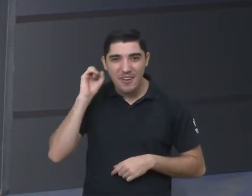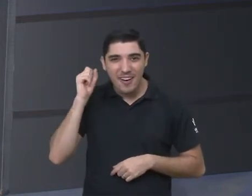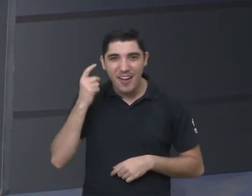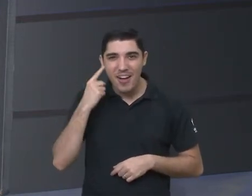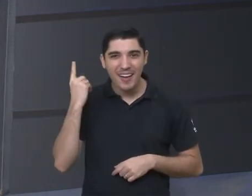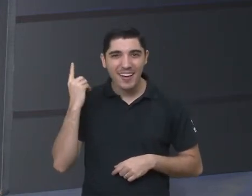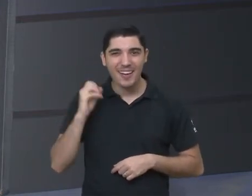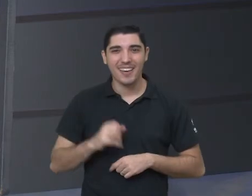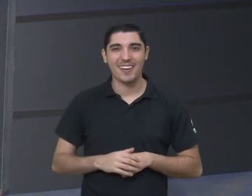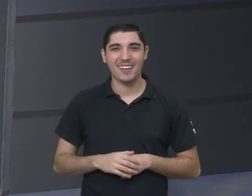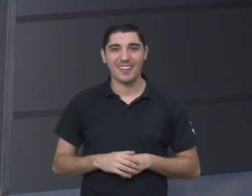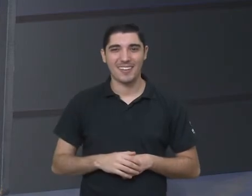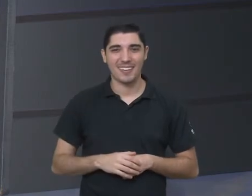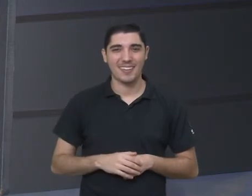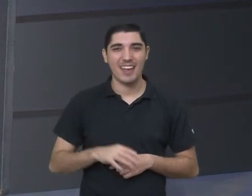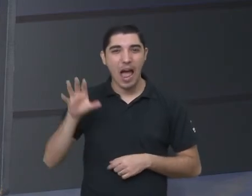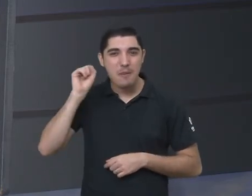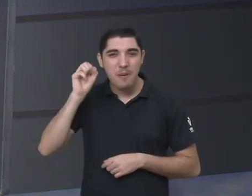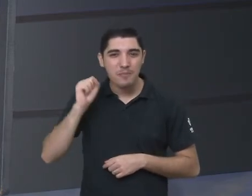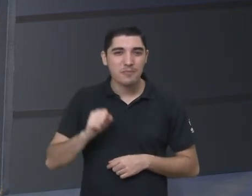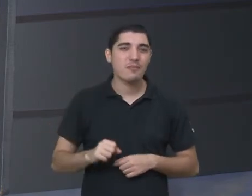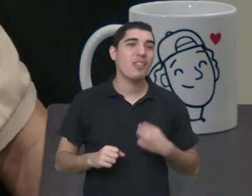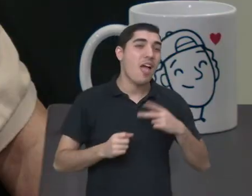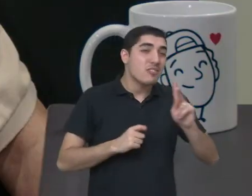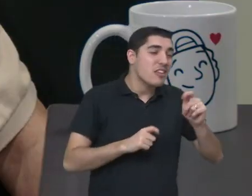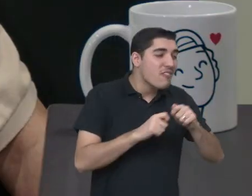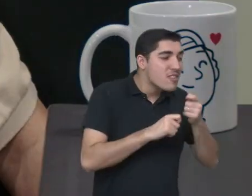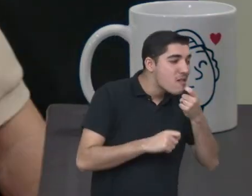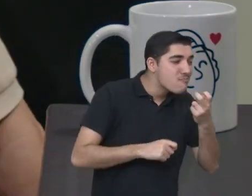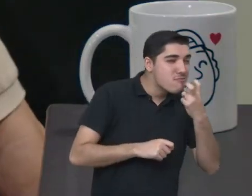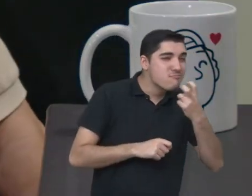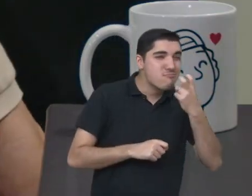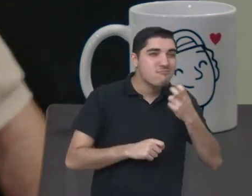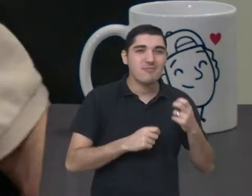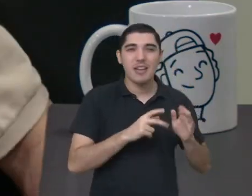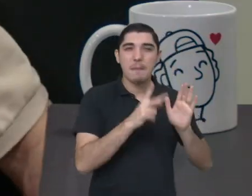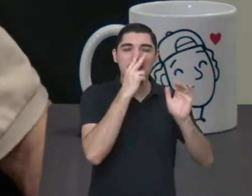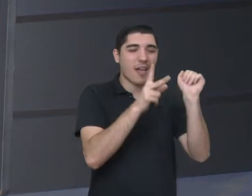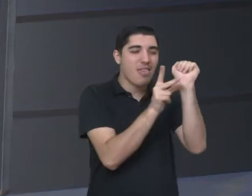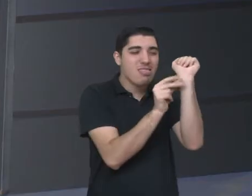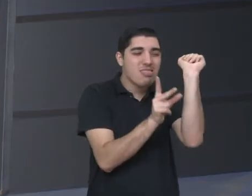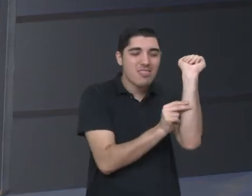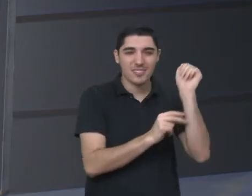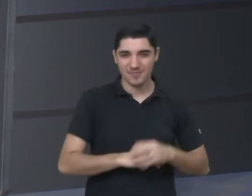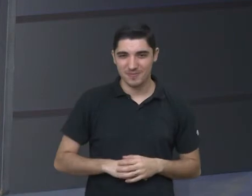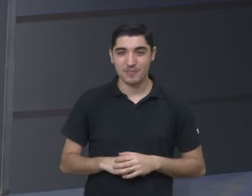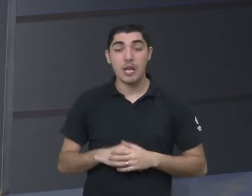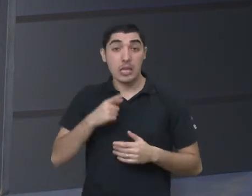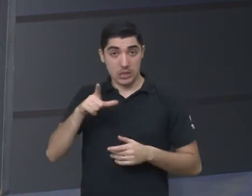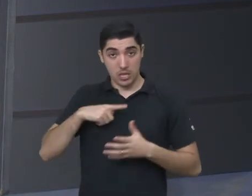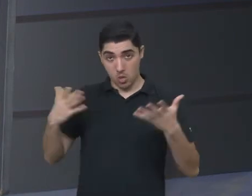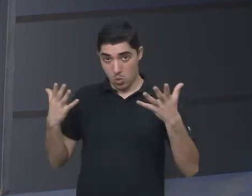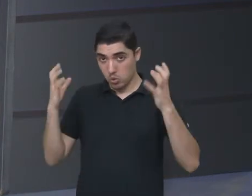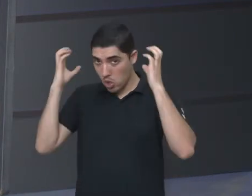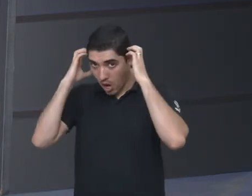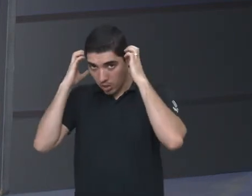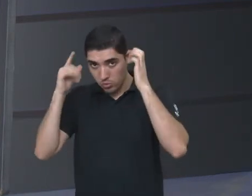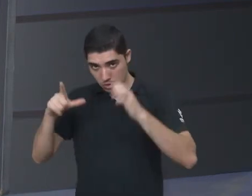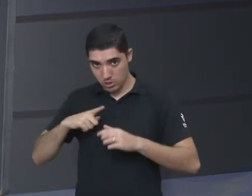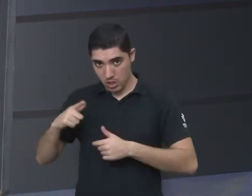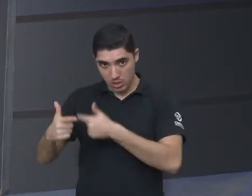Janeiro, dividiram o Maracanã mesmo no meio. E a coisa de meio-dia, 1h da tarde, liberaram o portão do Maracanã para as torcidas